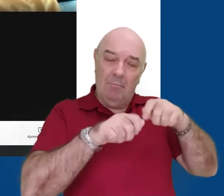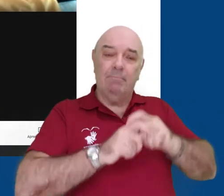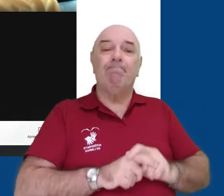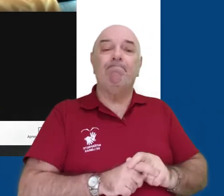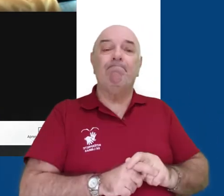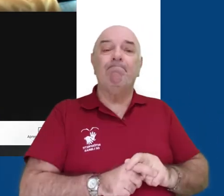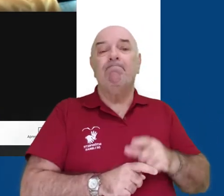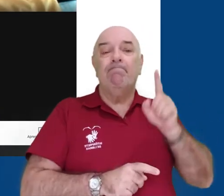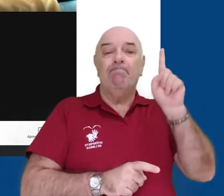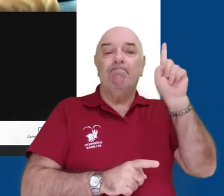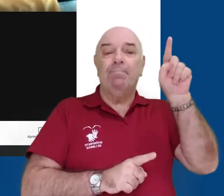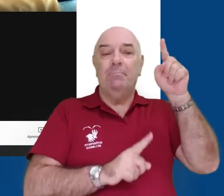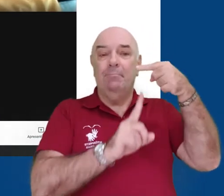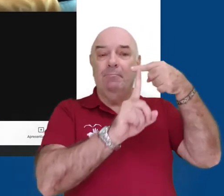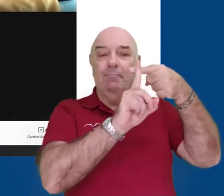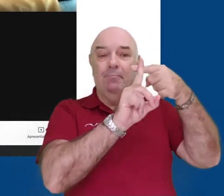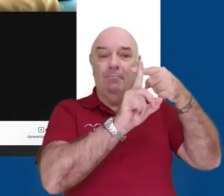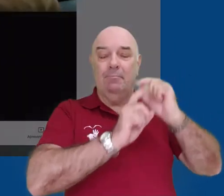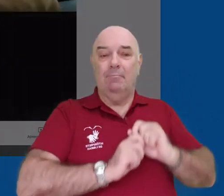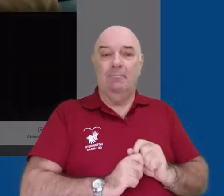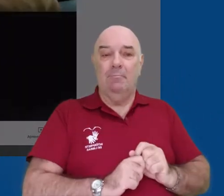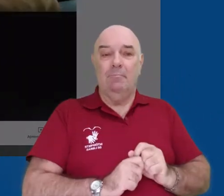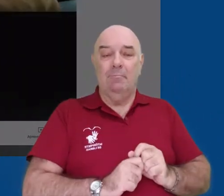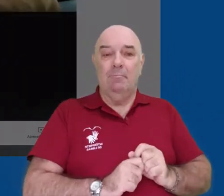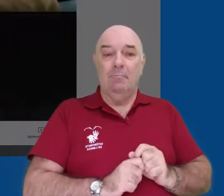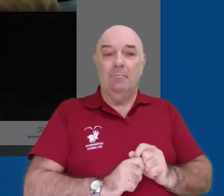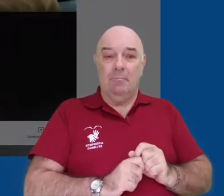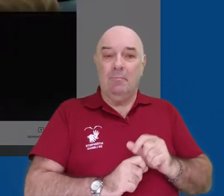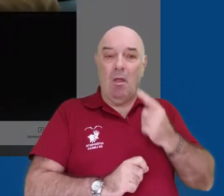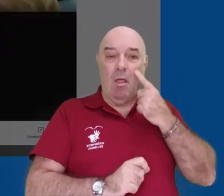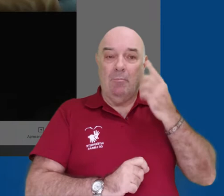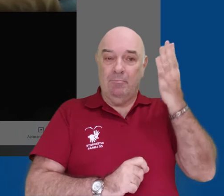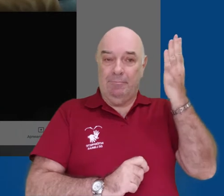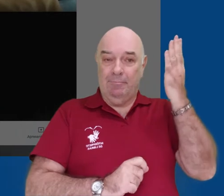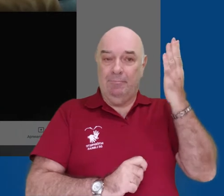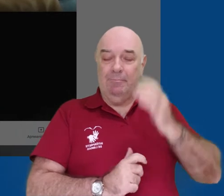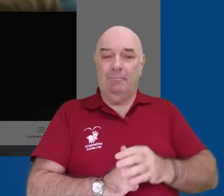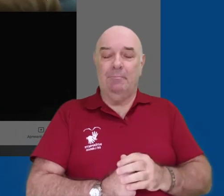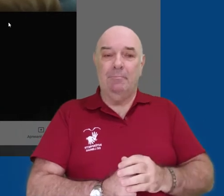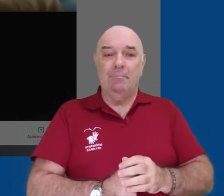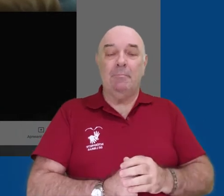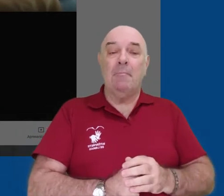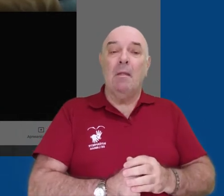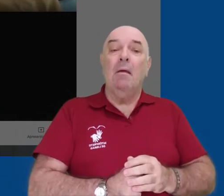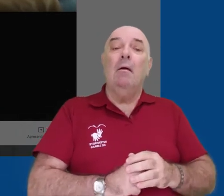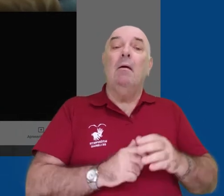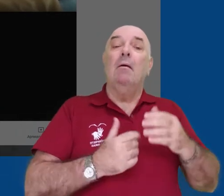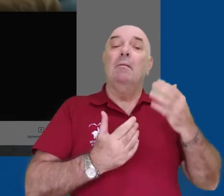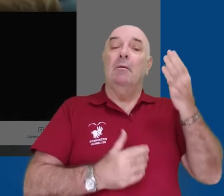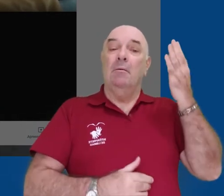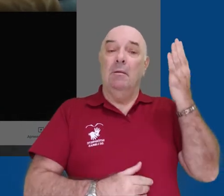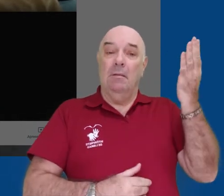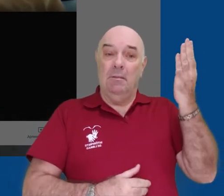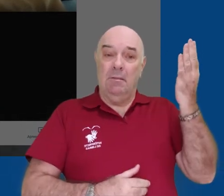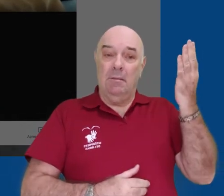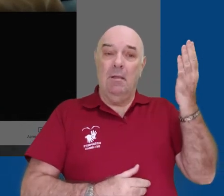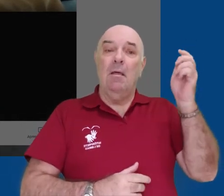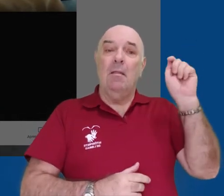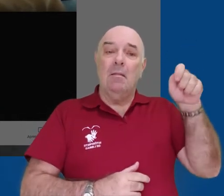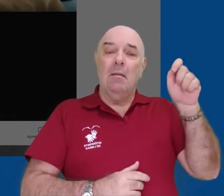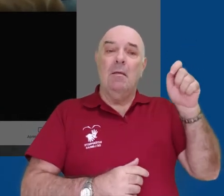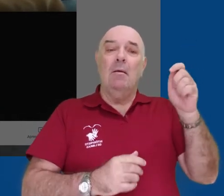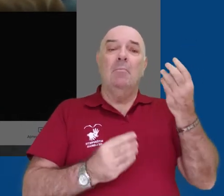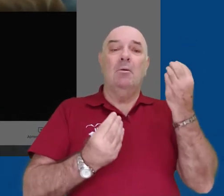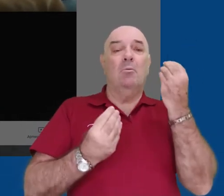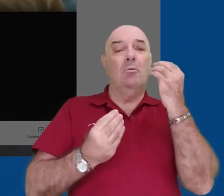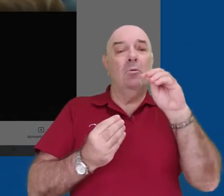clicando em Adicionar Pessoas no ícone no topo dessa lista. Aqui acrescentamos um endereço de e